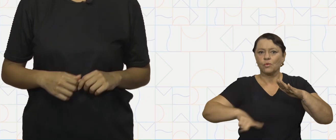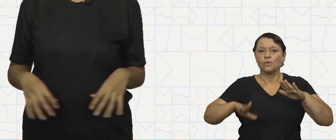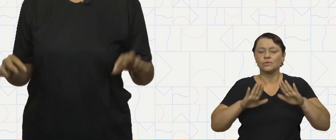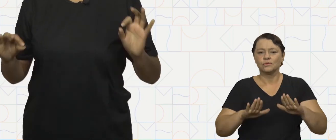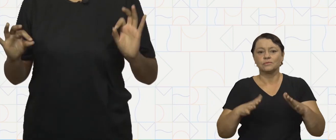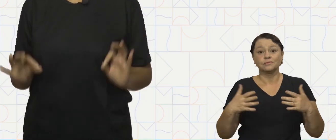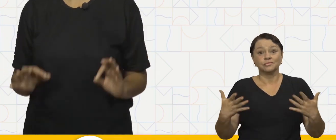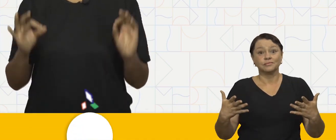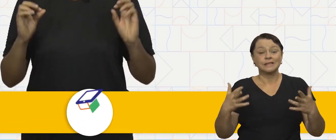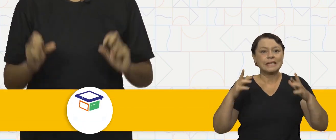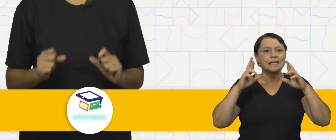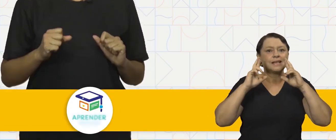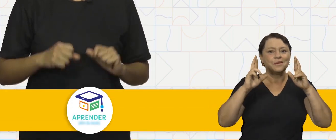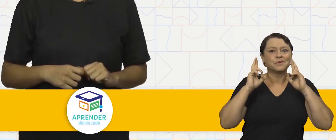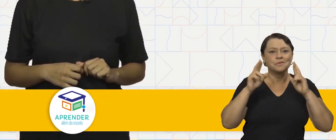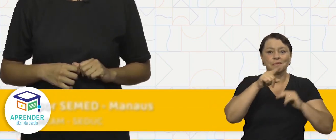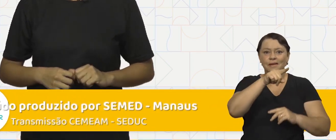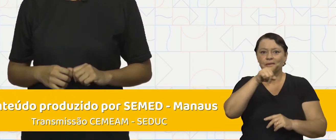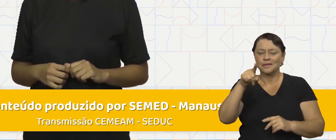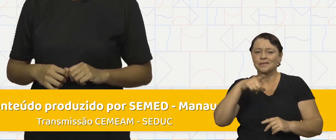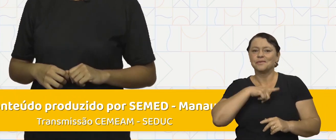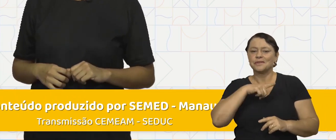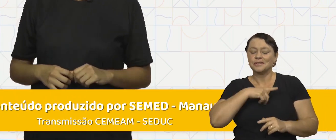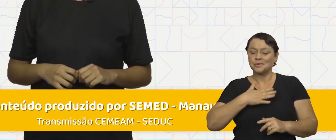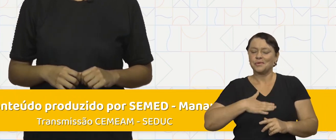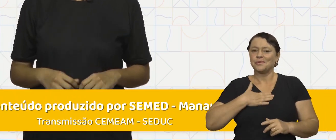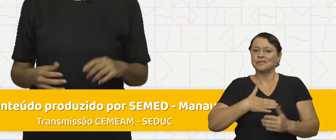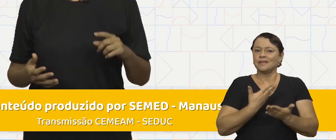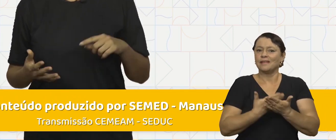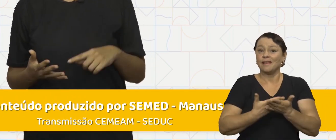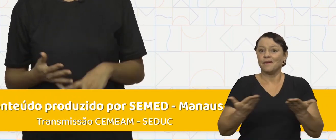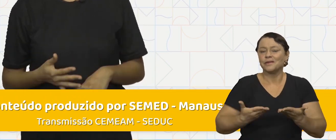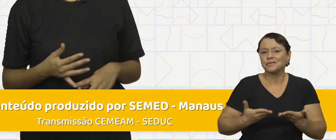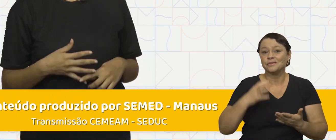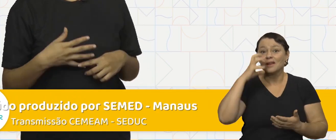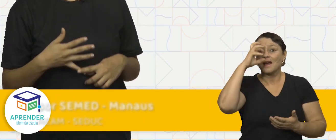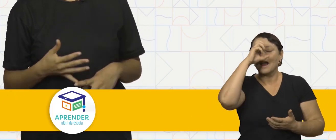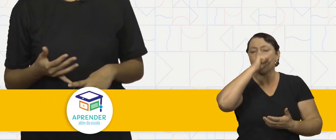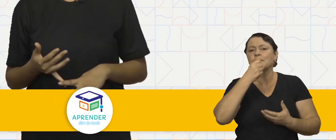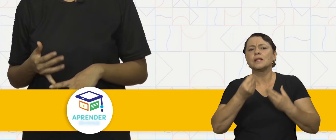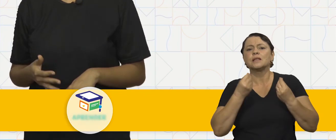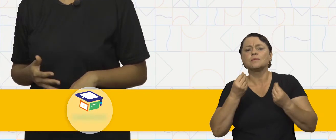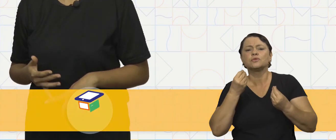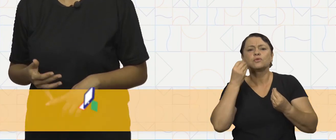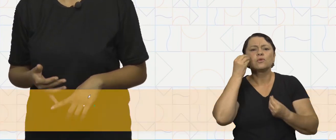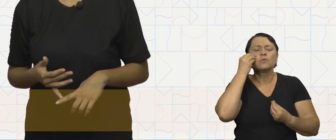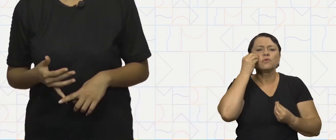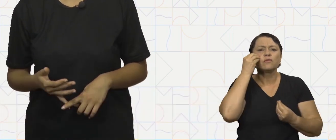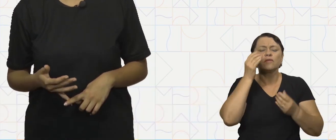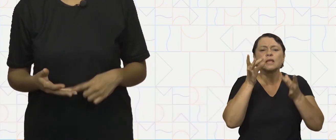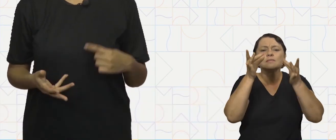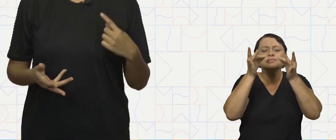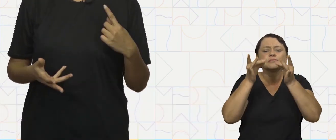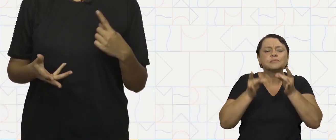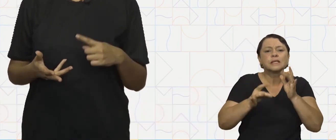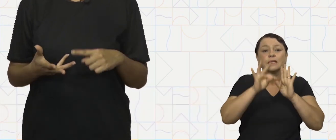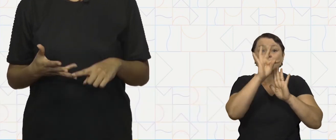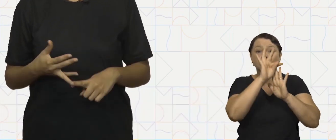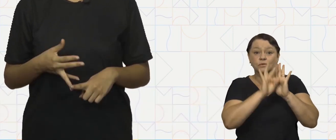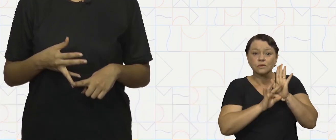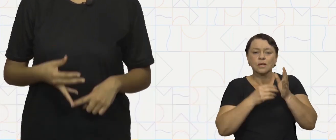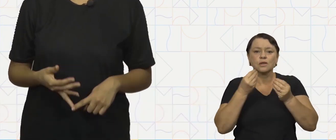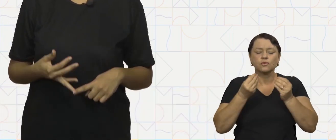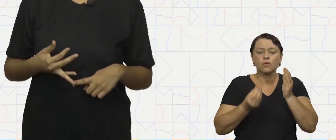Turminha, espero que vocês tenham gostado da aula de hoje. Aprendemos sobre como observar os detalhes do texto,